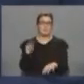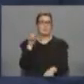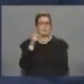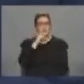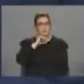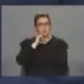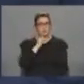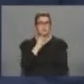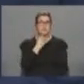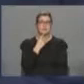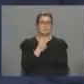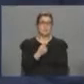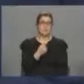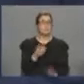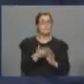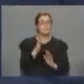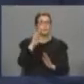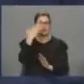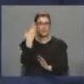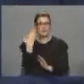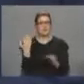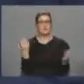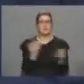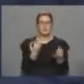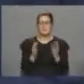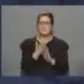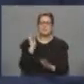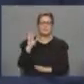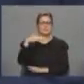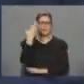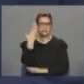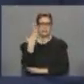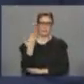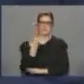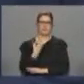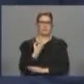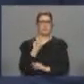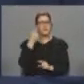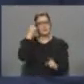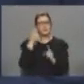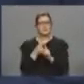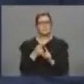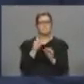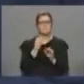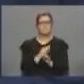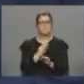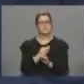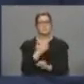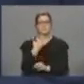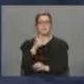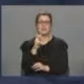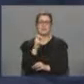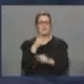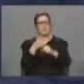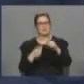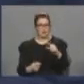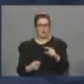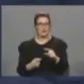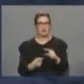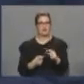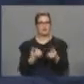é grande prioridade a prioridade das prioridades para se poder comemorar o meio século de autonomia em